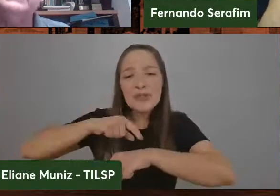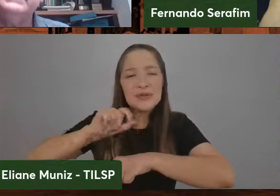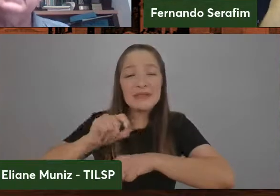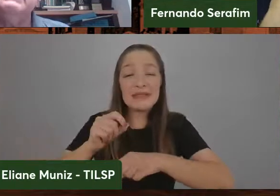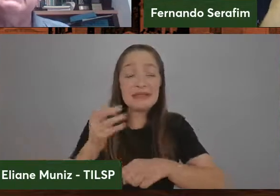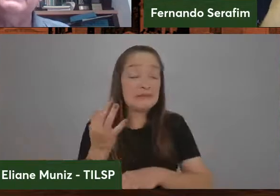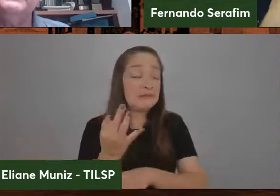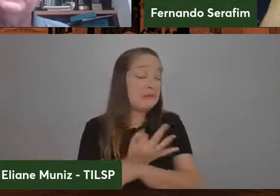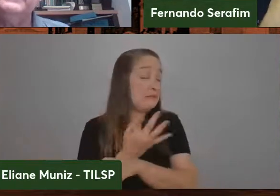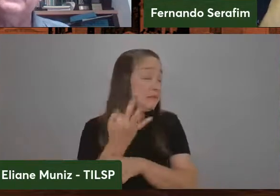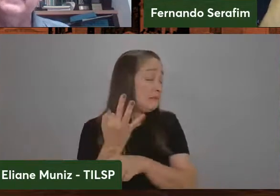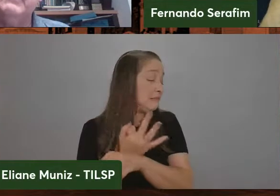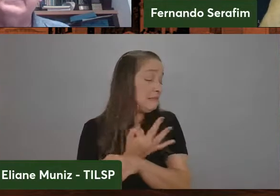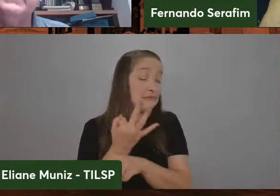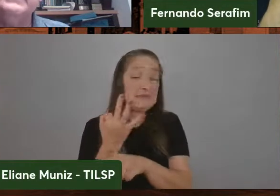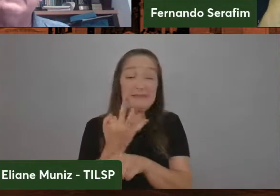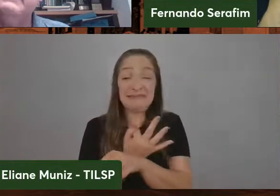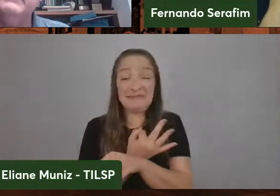mais